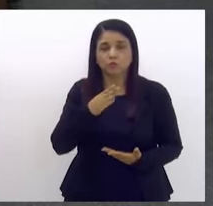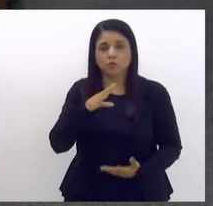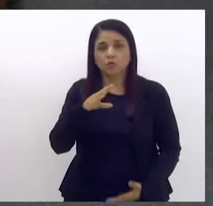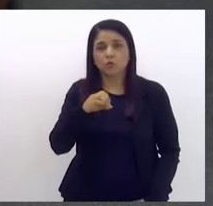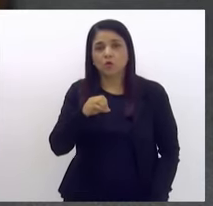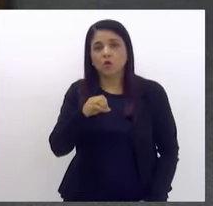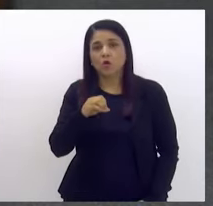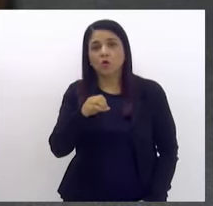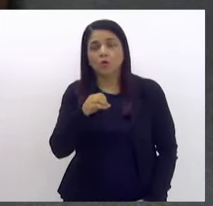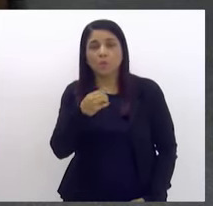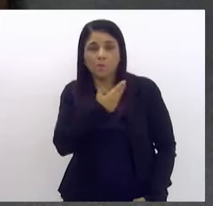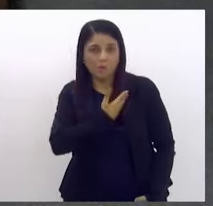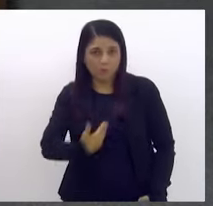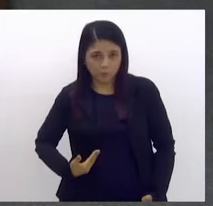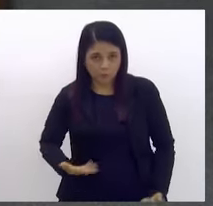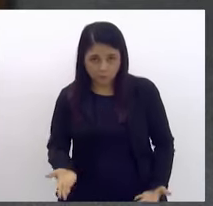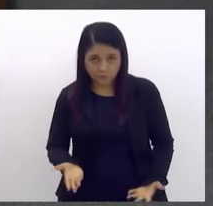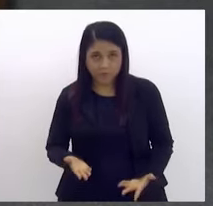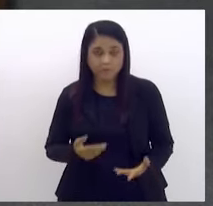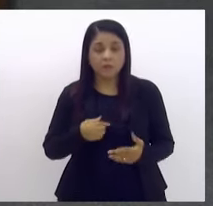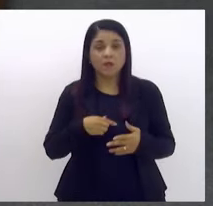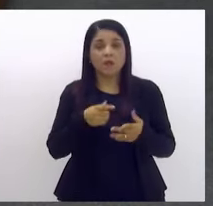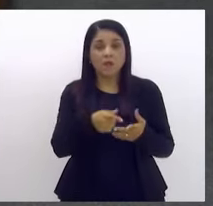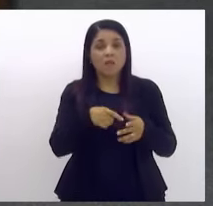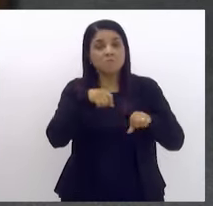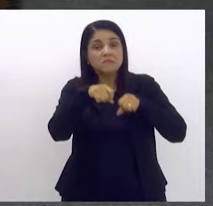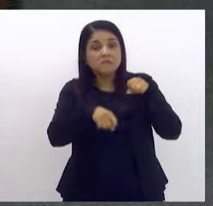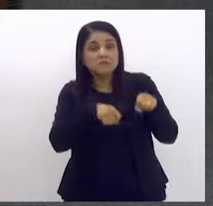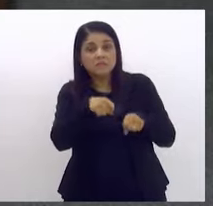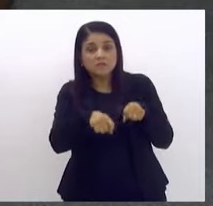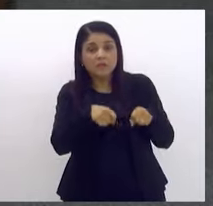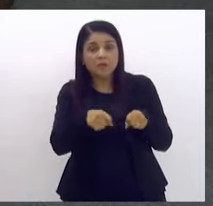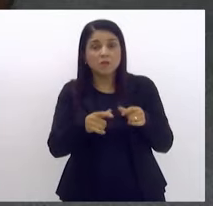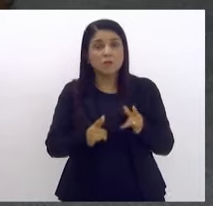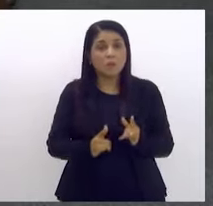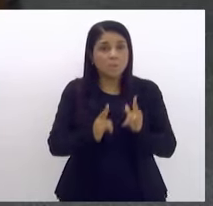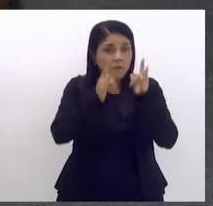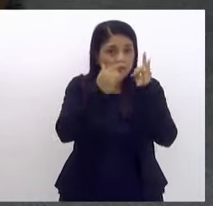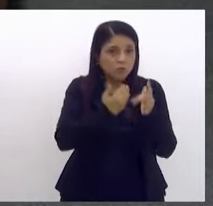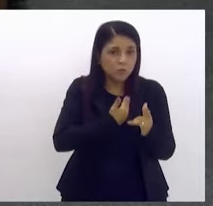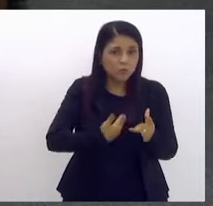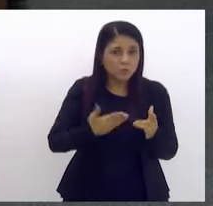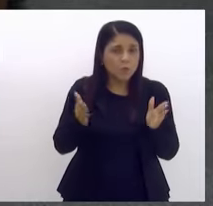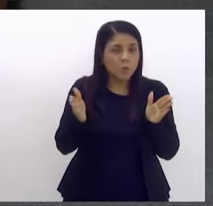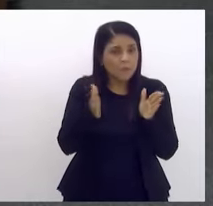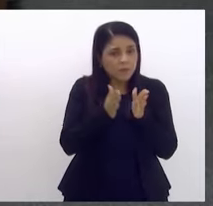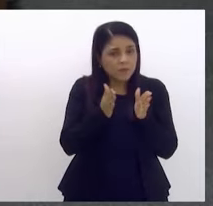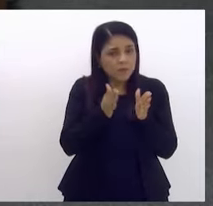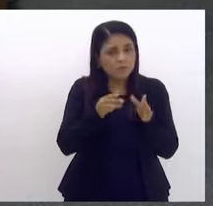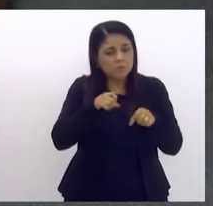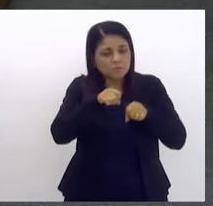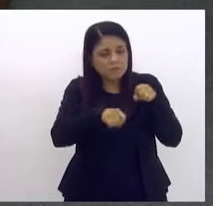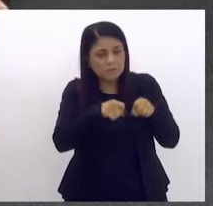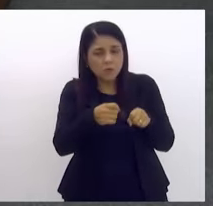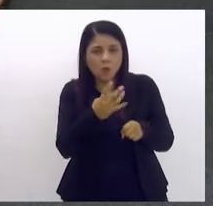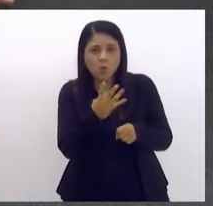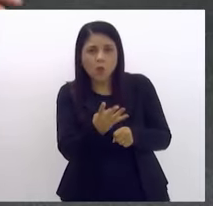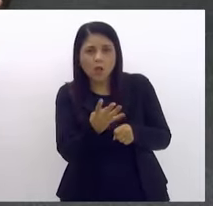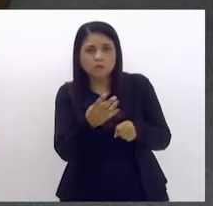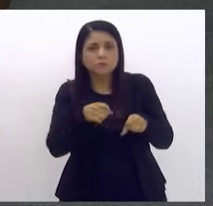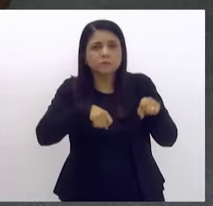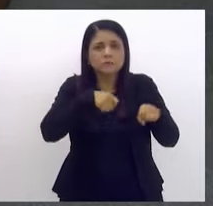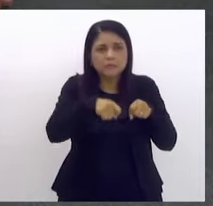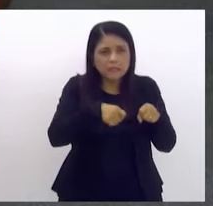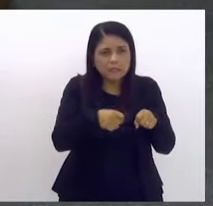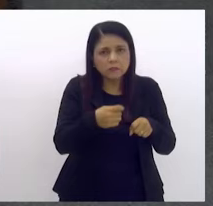uma fonte de custeio. É o caso dos bicicletários. Um prédio público pequeno que vai colocar um bicicletário de 4 lugares, quanto custa